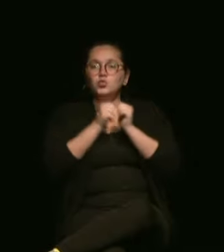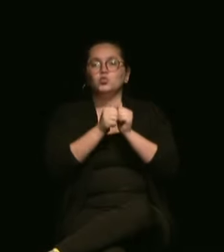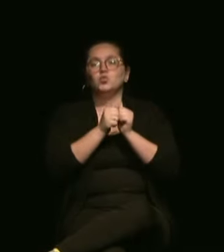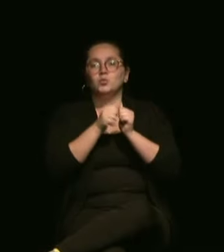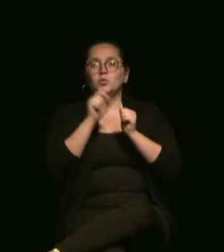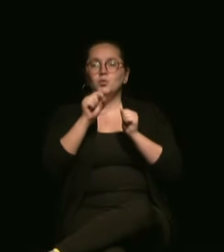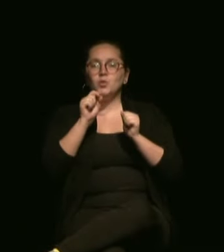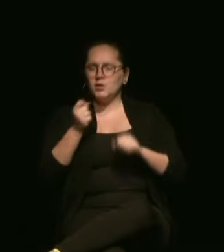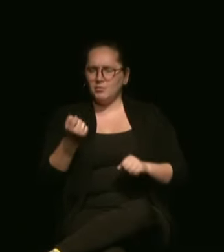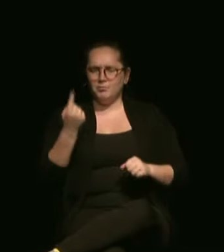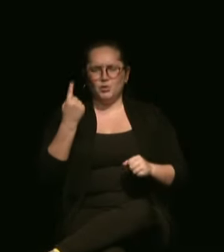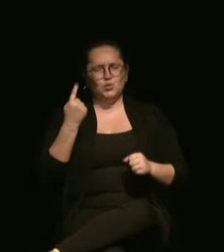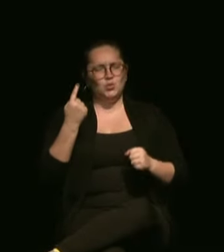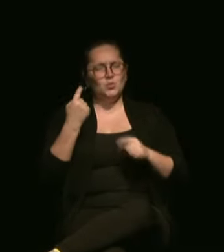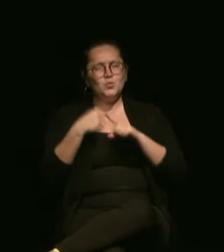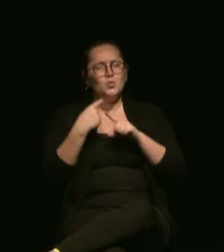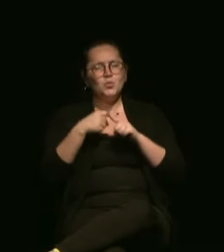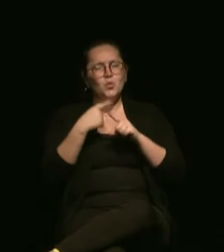absurdo,